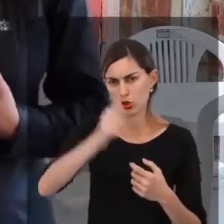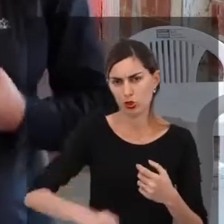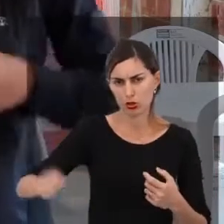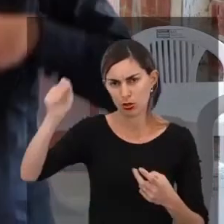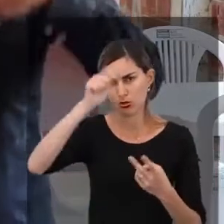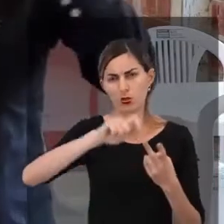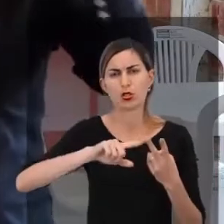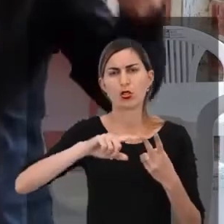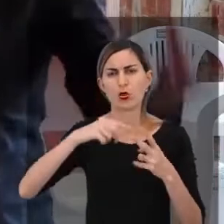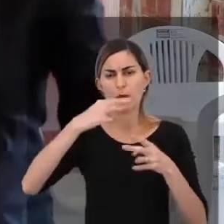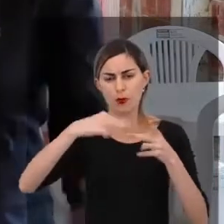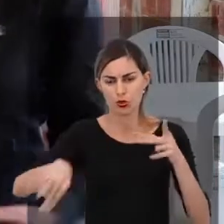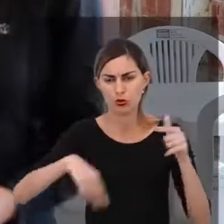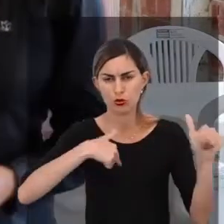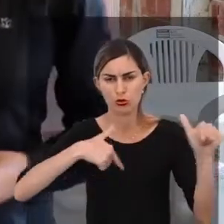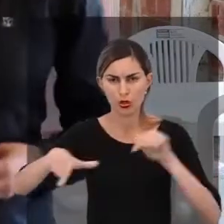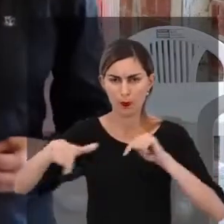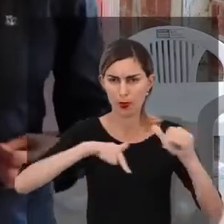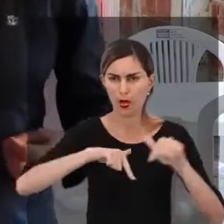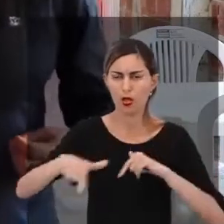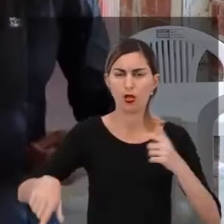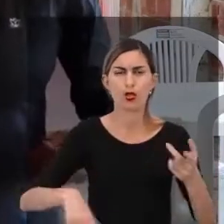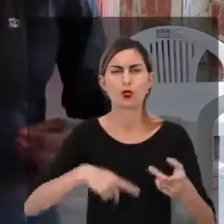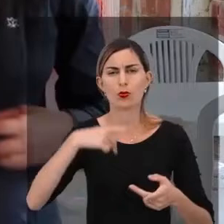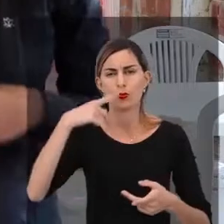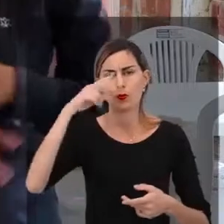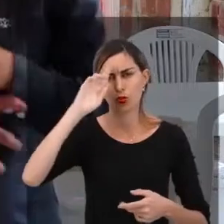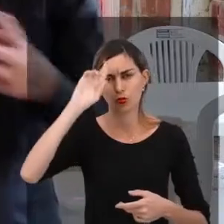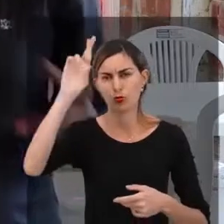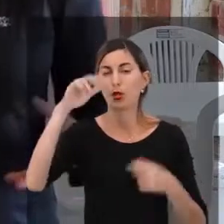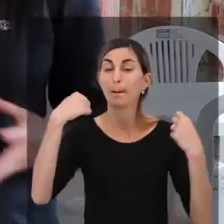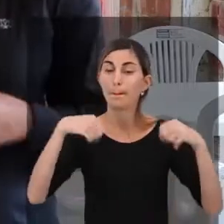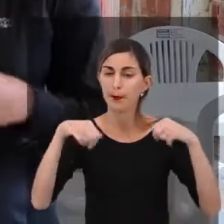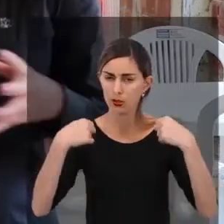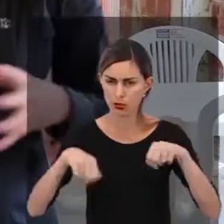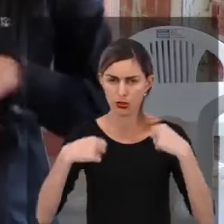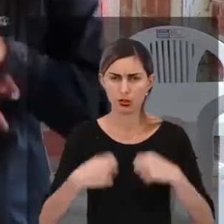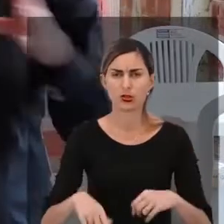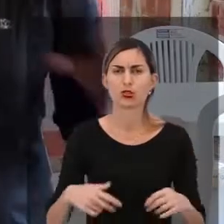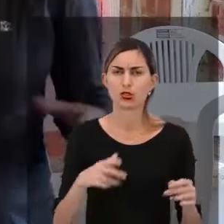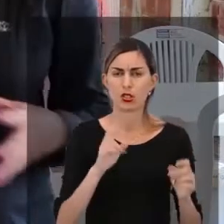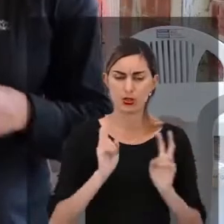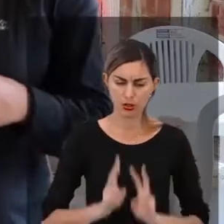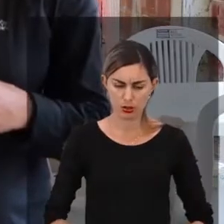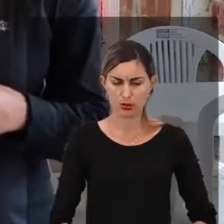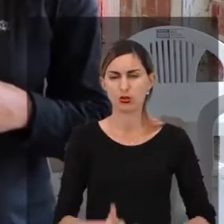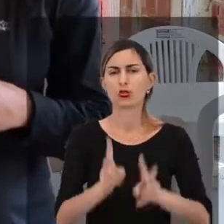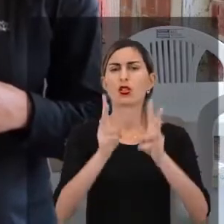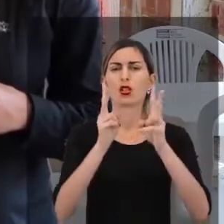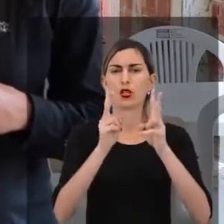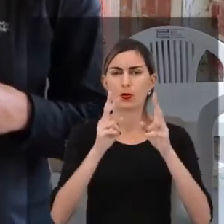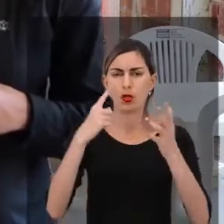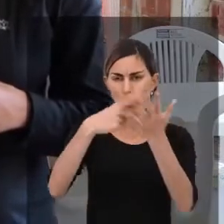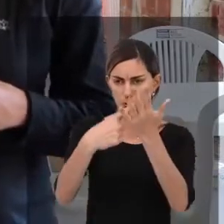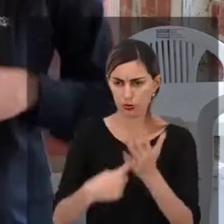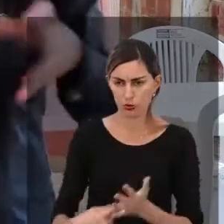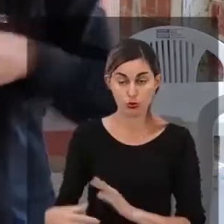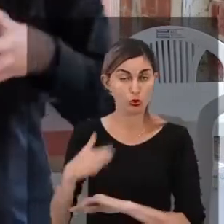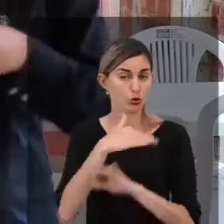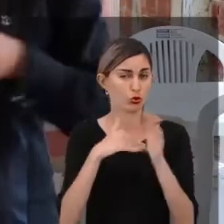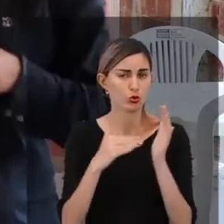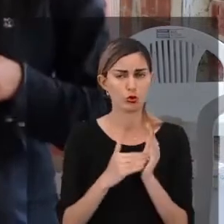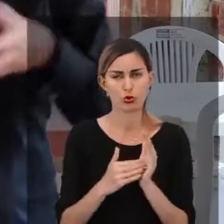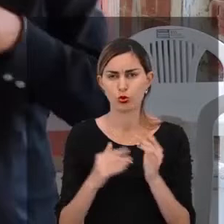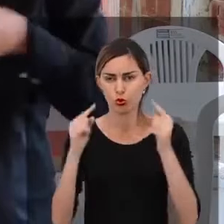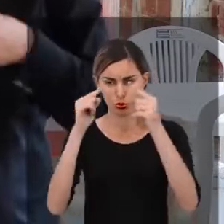no sindicato, tanto do Ministério do Trabalho, como do patronal, enfim. A gente tem que estar em constante